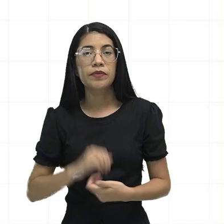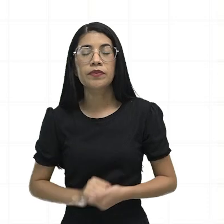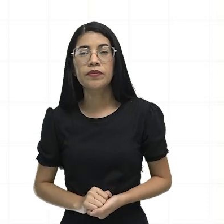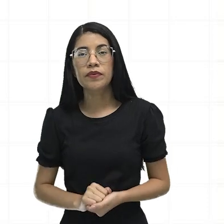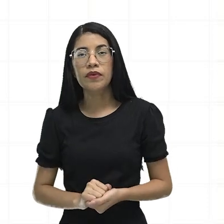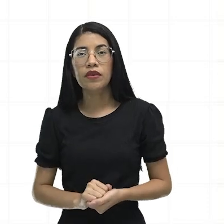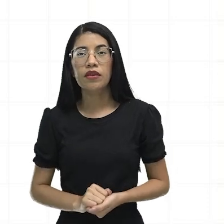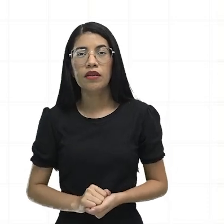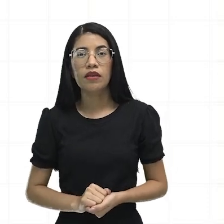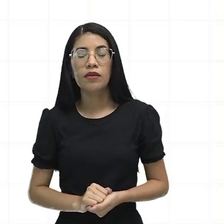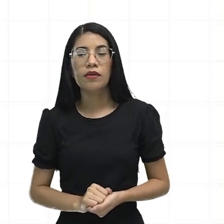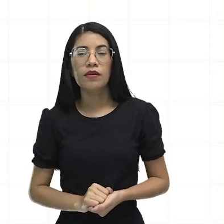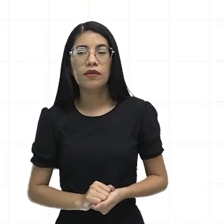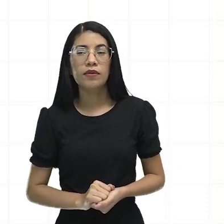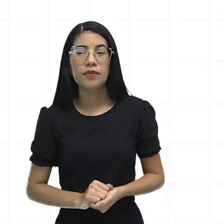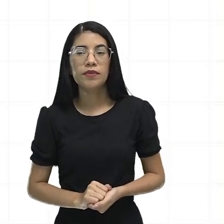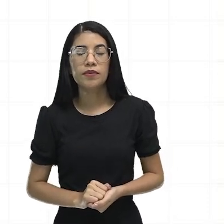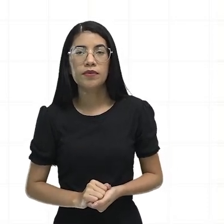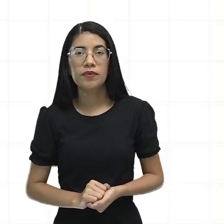10 metros quadrados por dia.